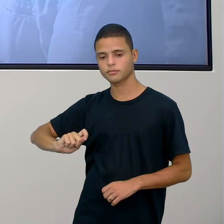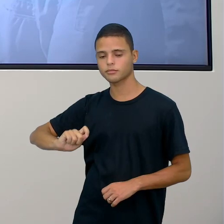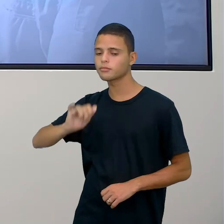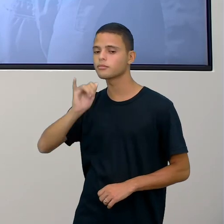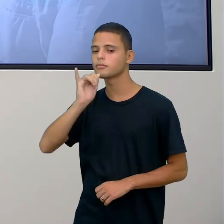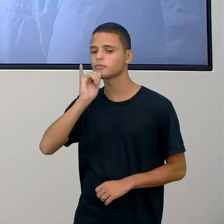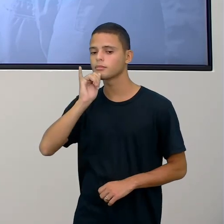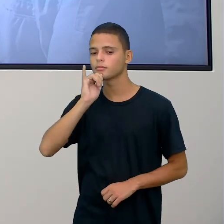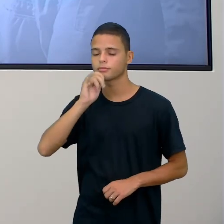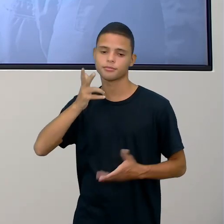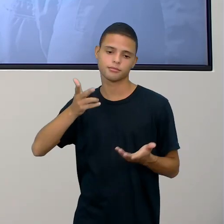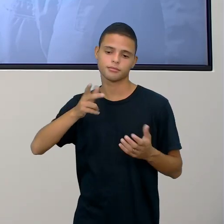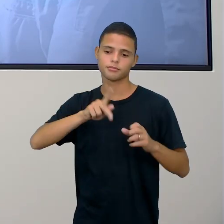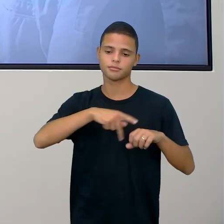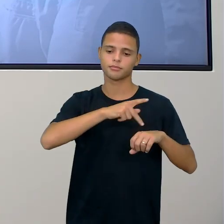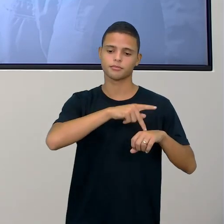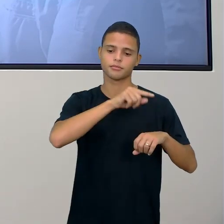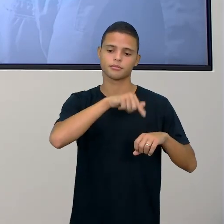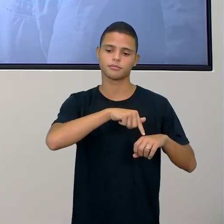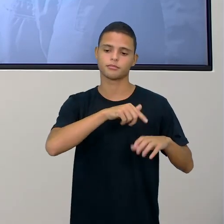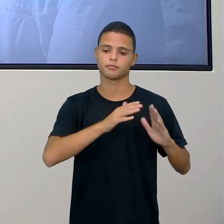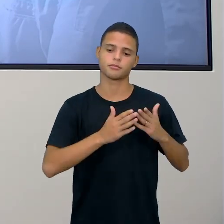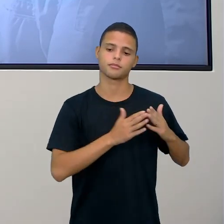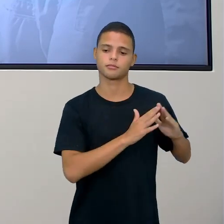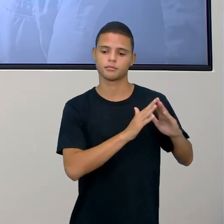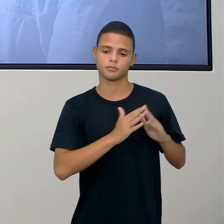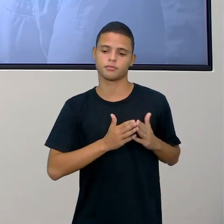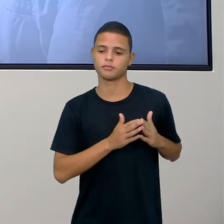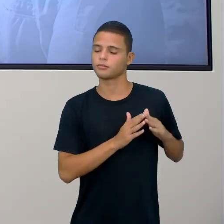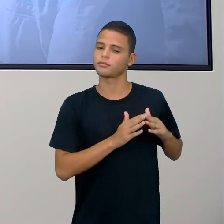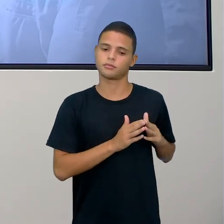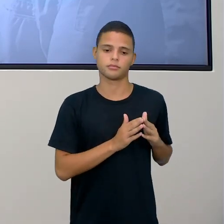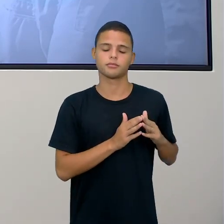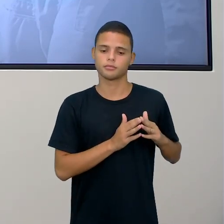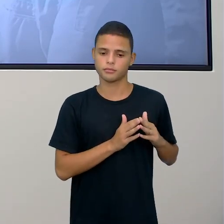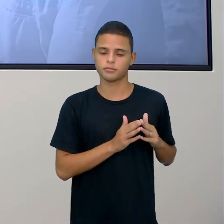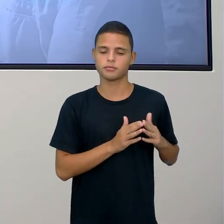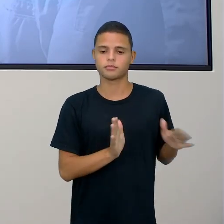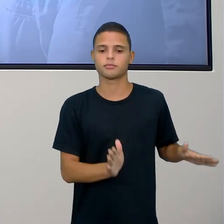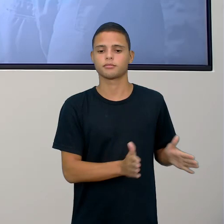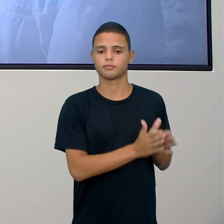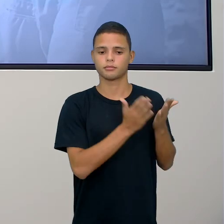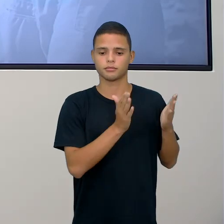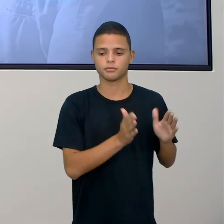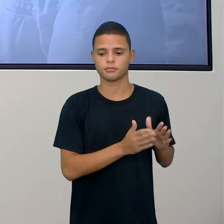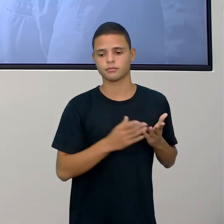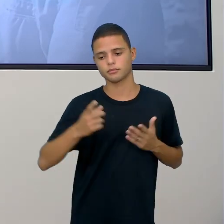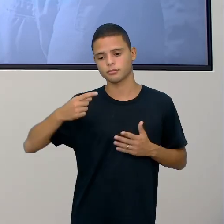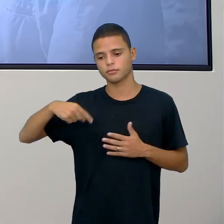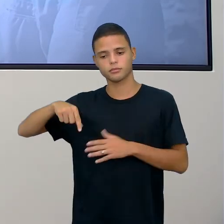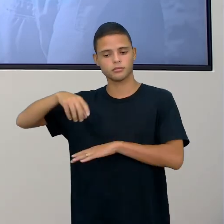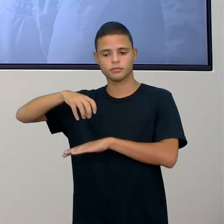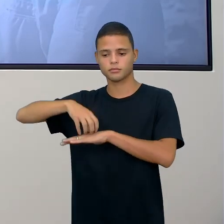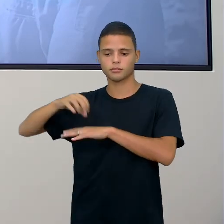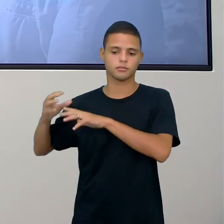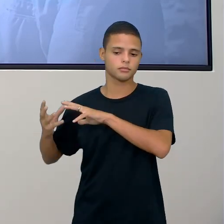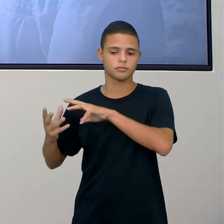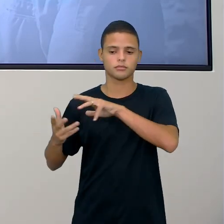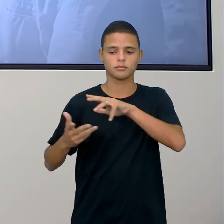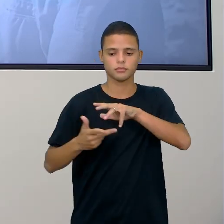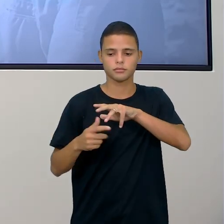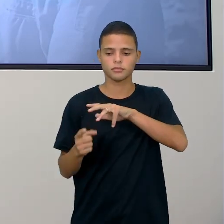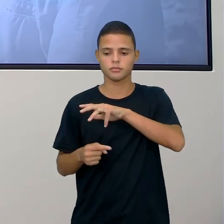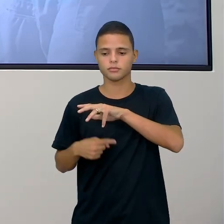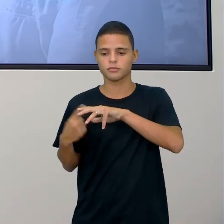como um país periférico, né? Nós estamos na periferia do mundo, nós não somos o centro do mundo. Por mais que nós, dentro